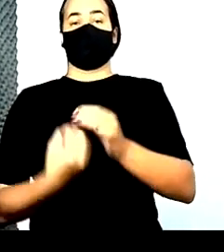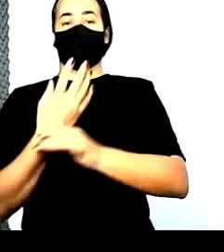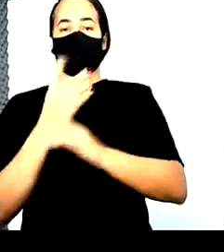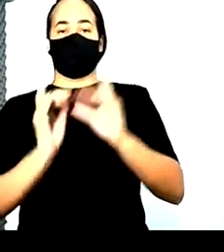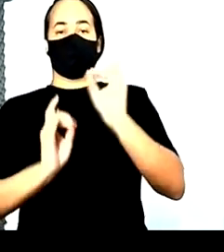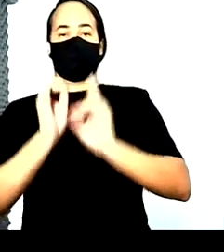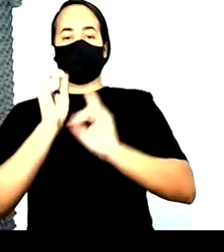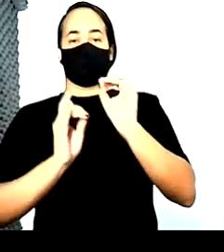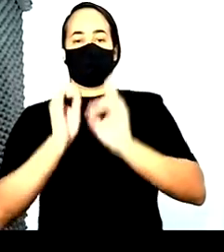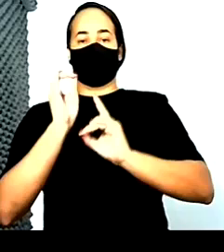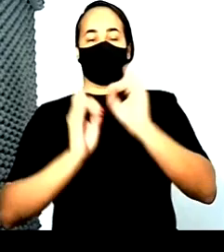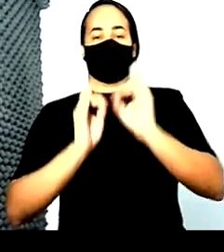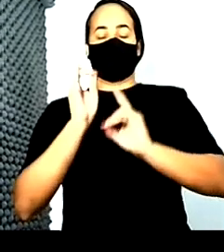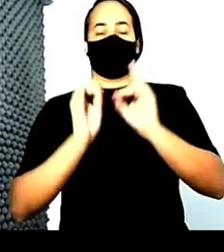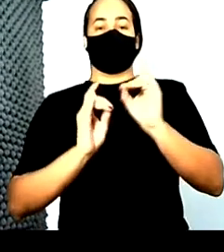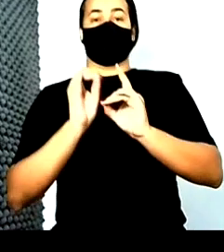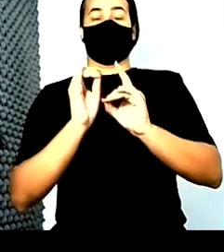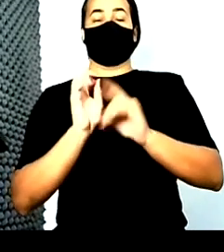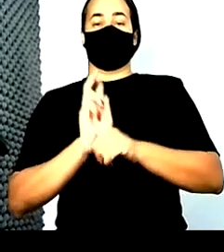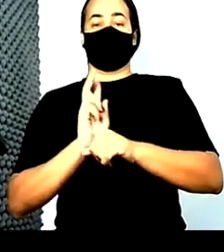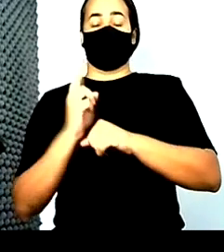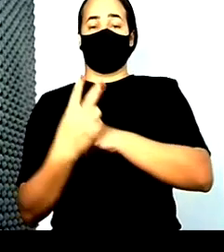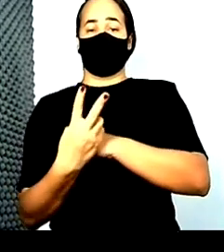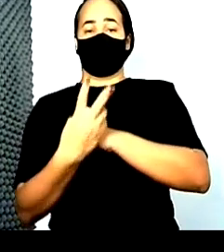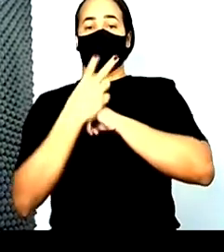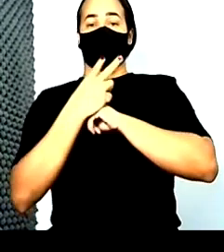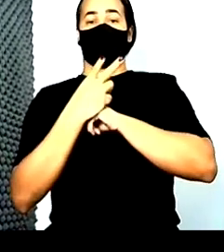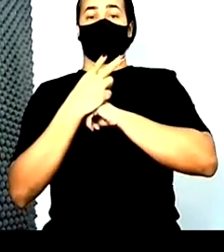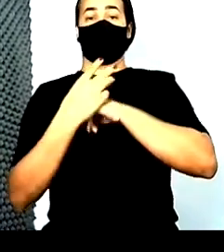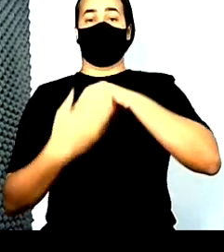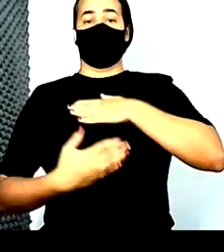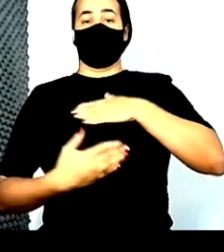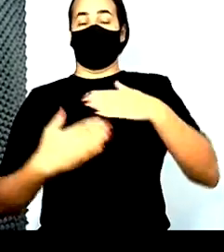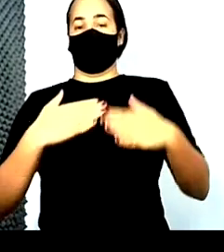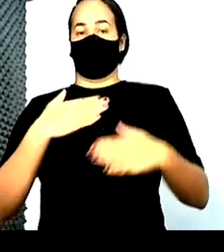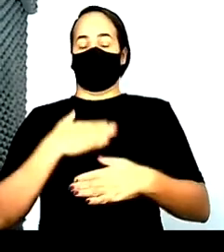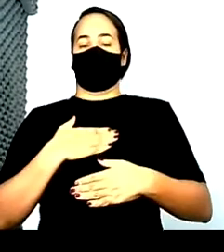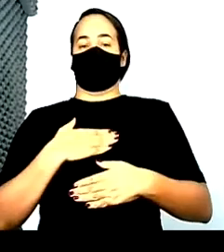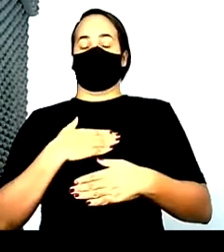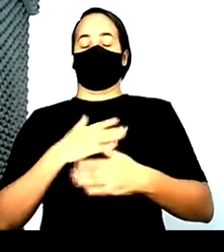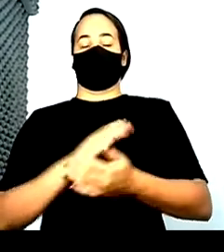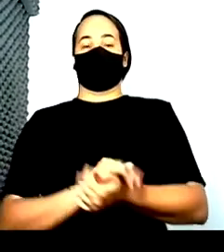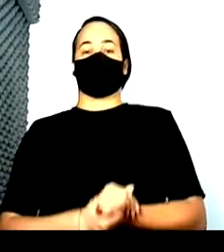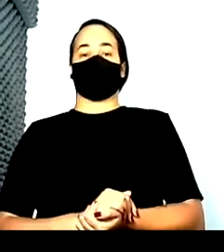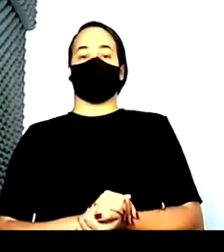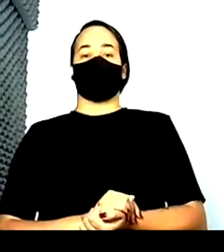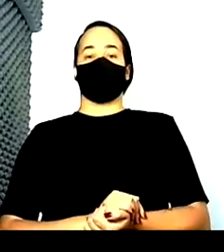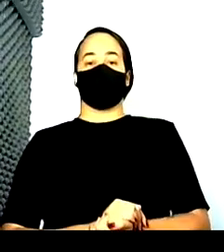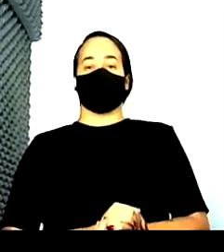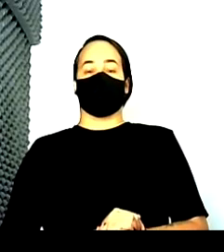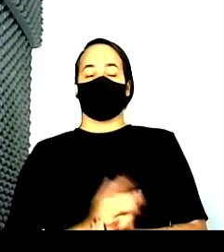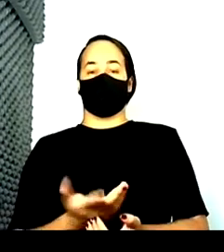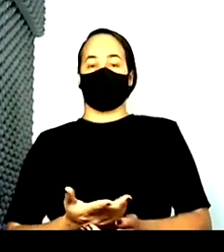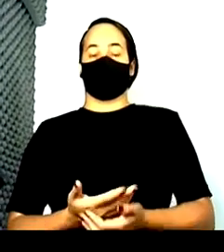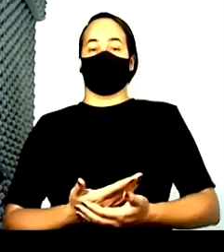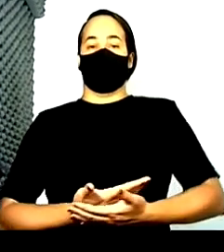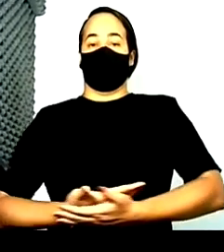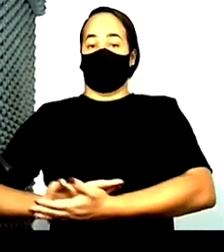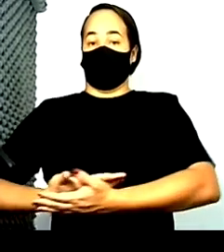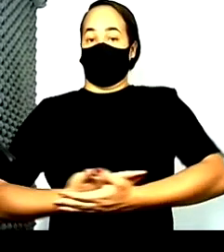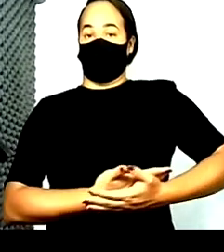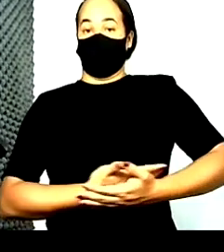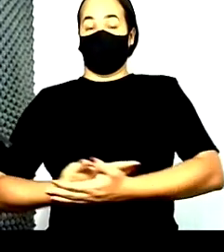hormônio que atua na defesa do organismo, é a parte da nossa defesa. Ou seja, principalmente no recém-nascido, contra o quê?